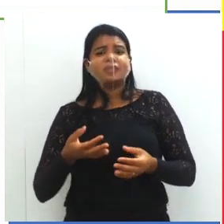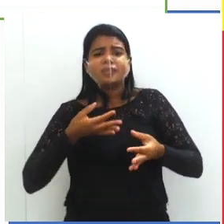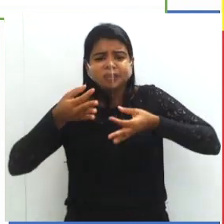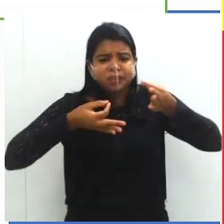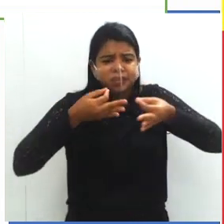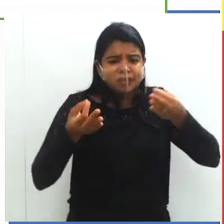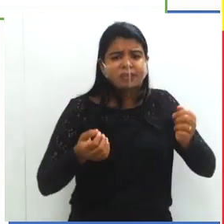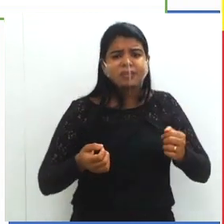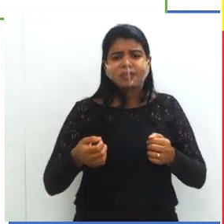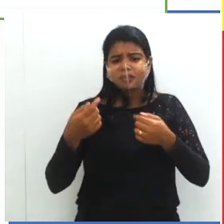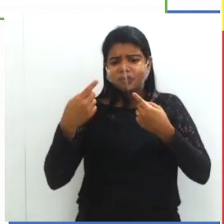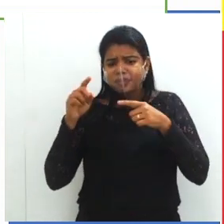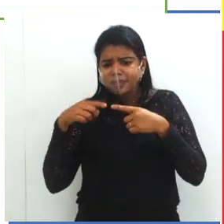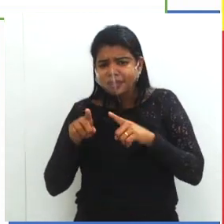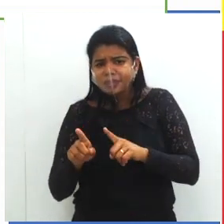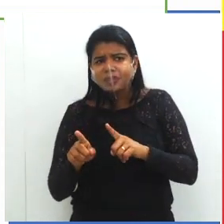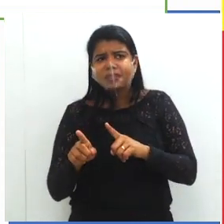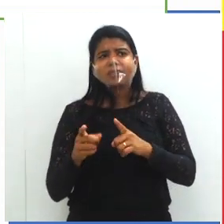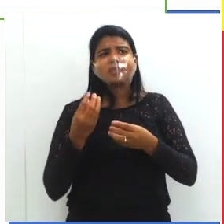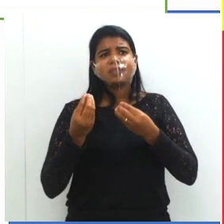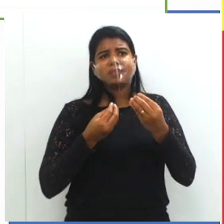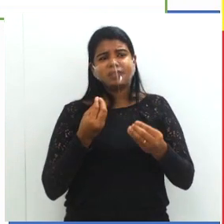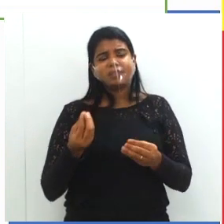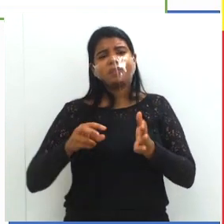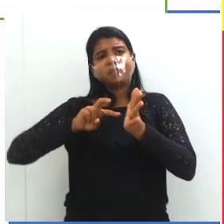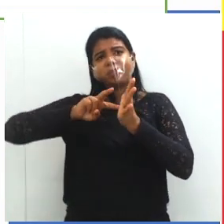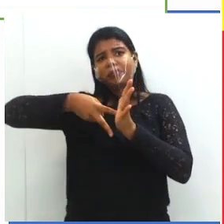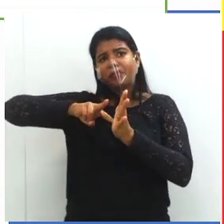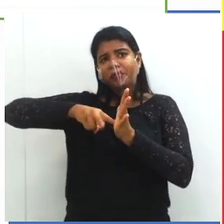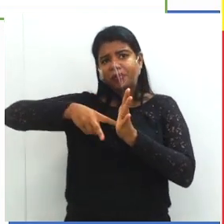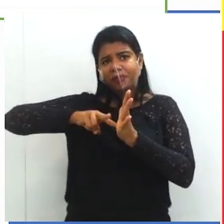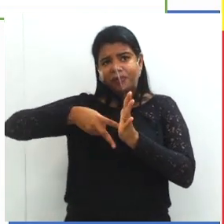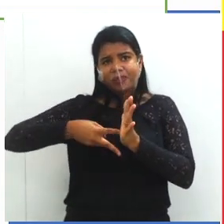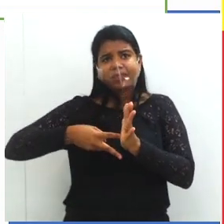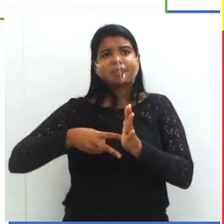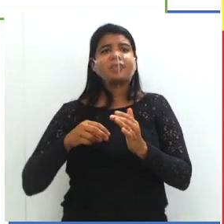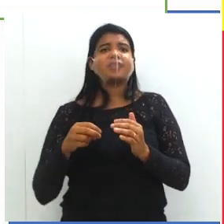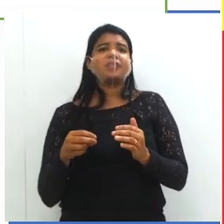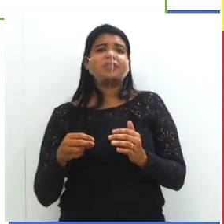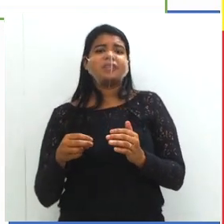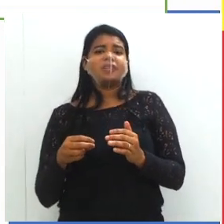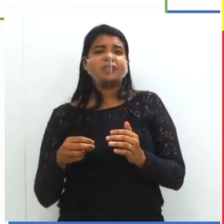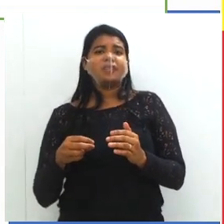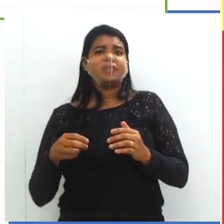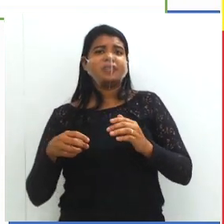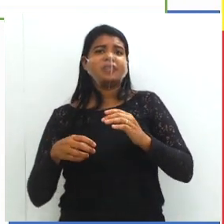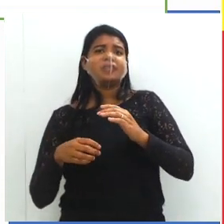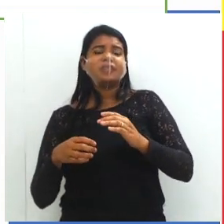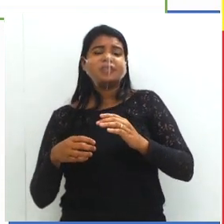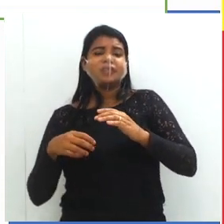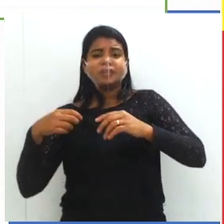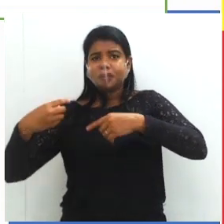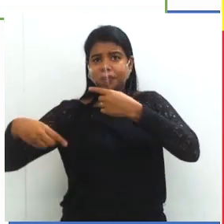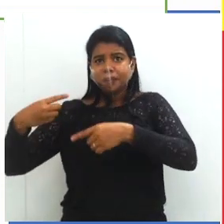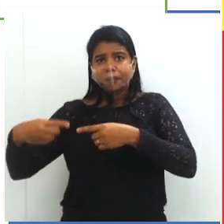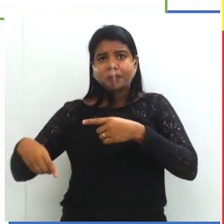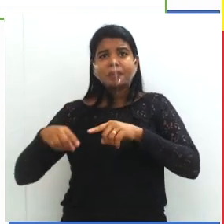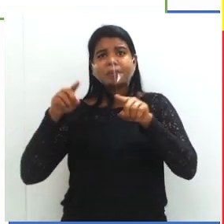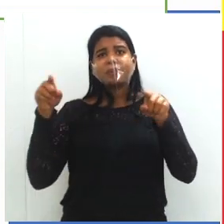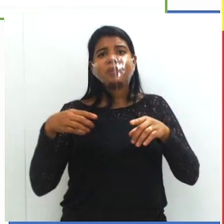criticam a atuação delas em questões como sindicatos de operários,